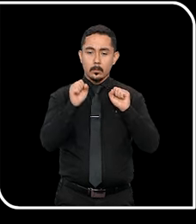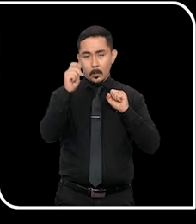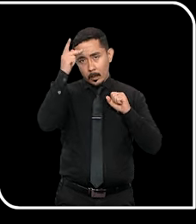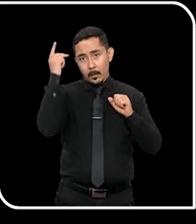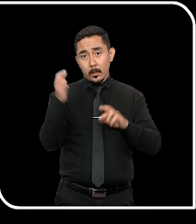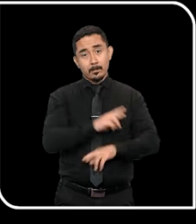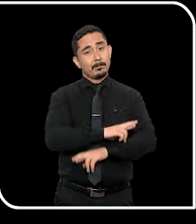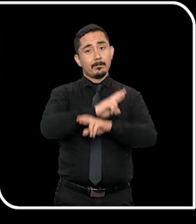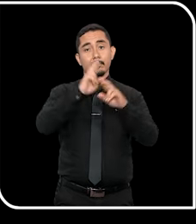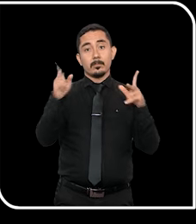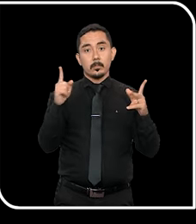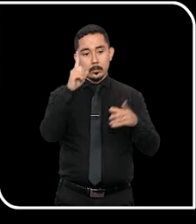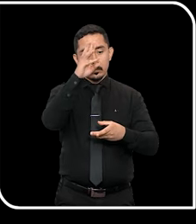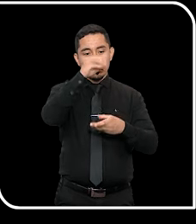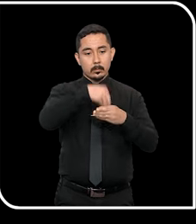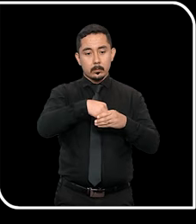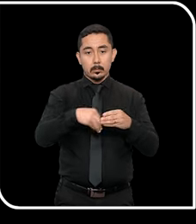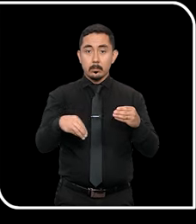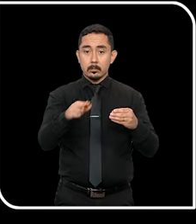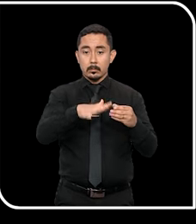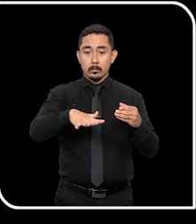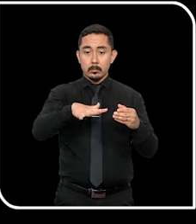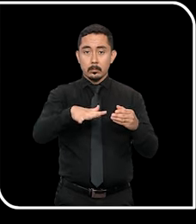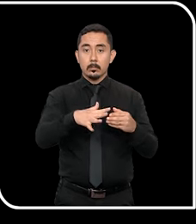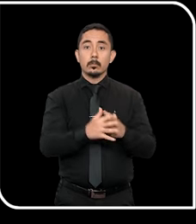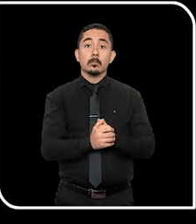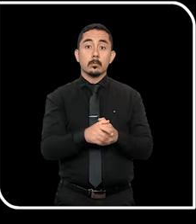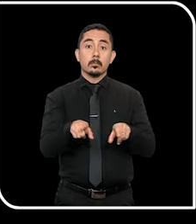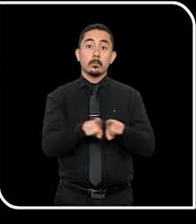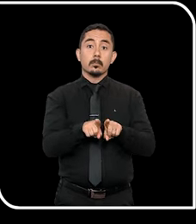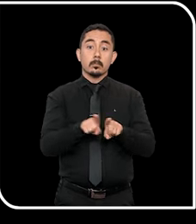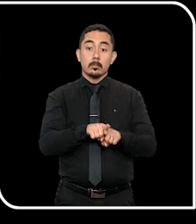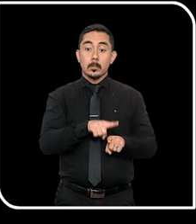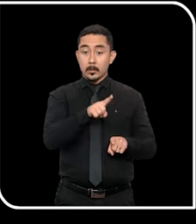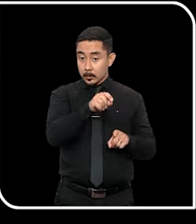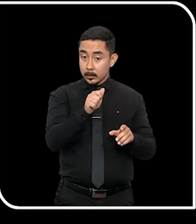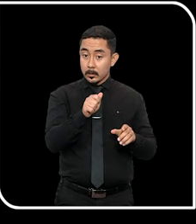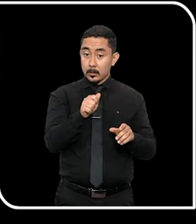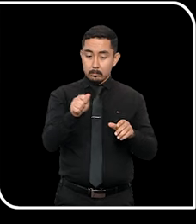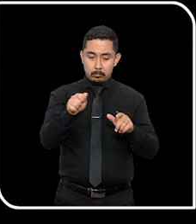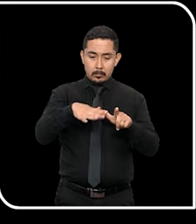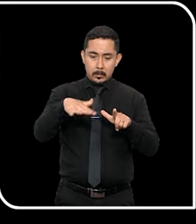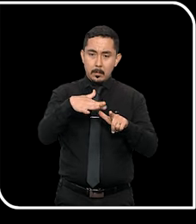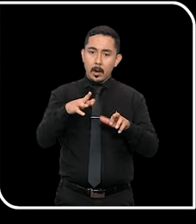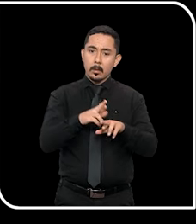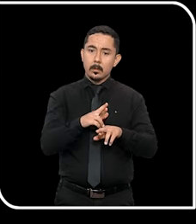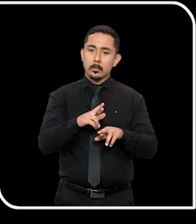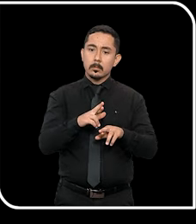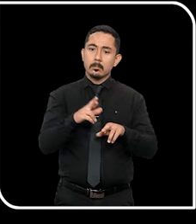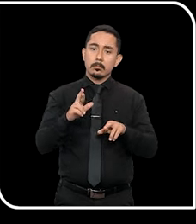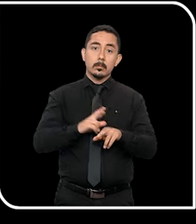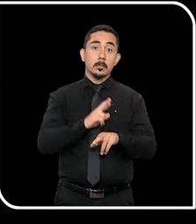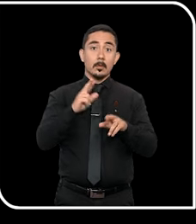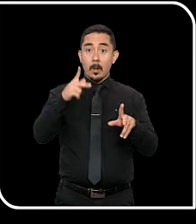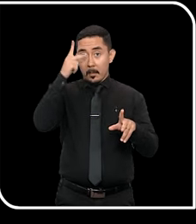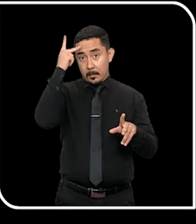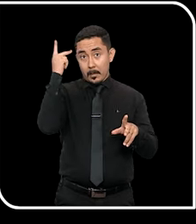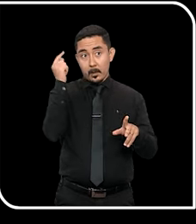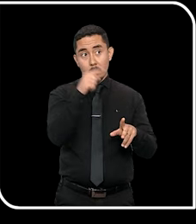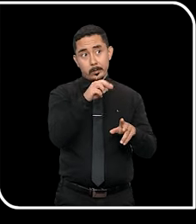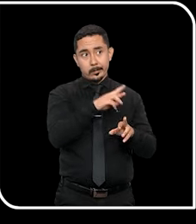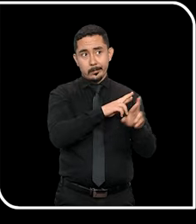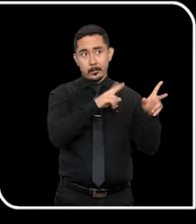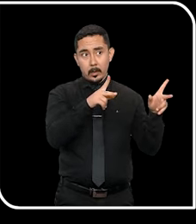pessoas diferentes em um mesmo espaço e não um espaço diferente e não um outro espaço pras